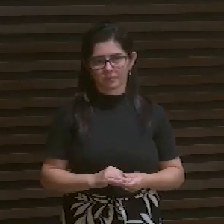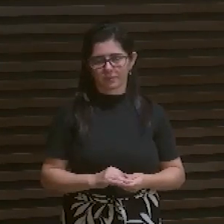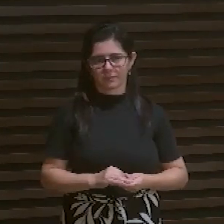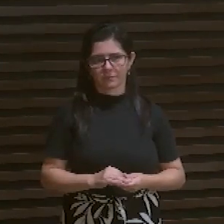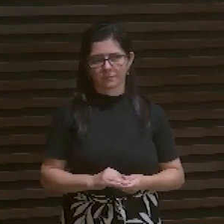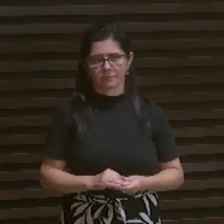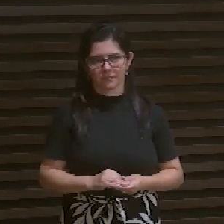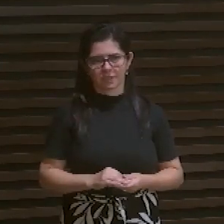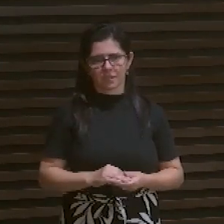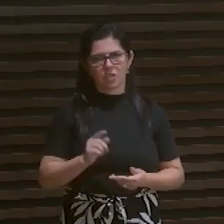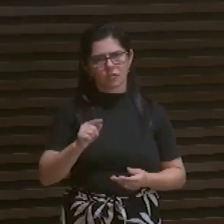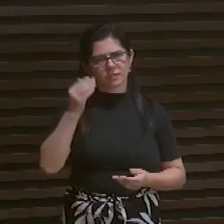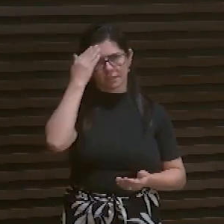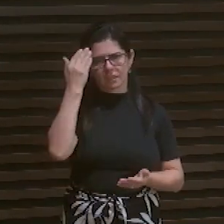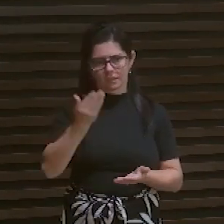Então você crê que o Senhor não é soberano?